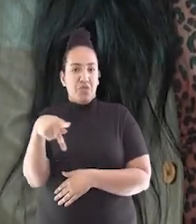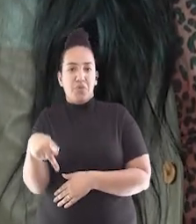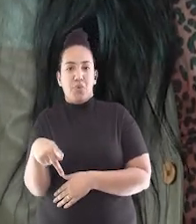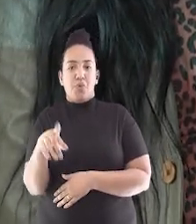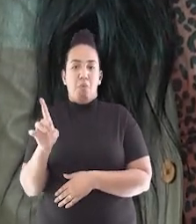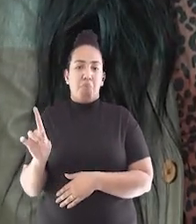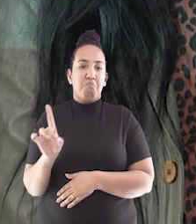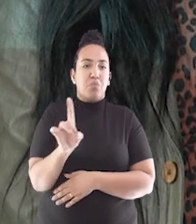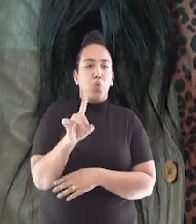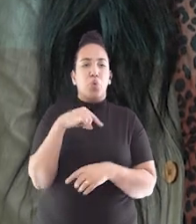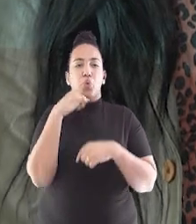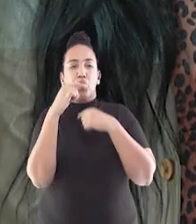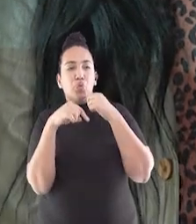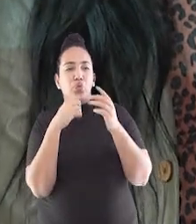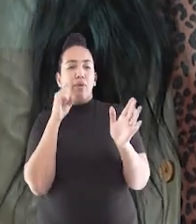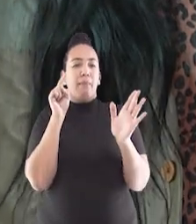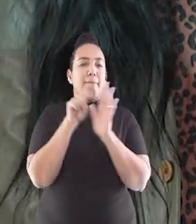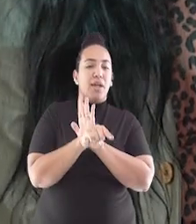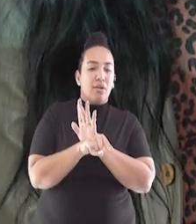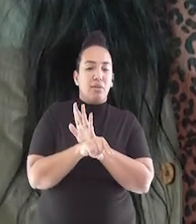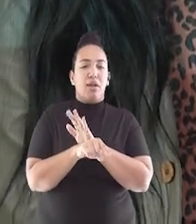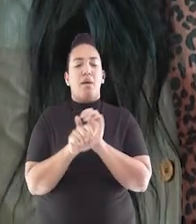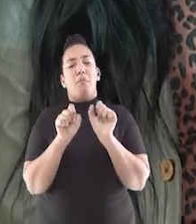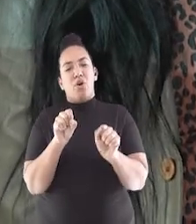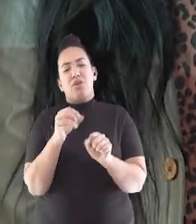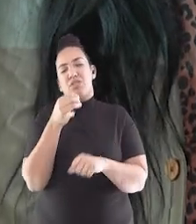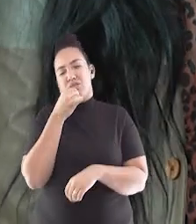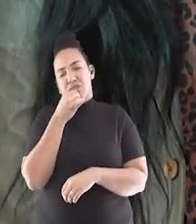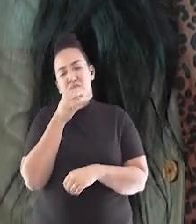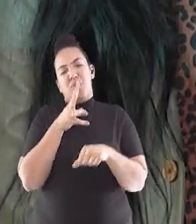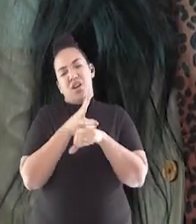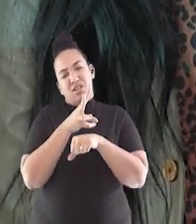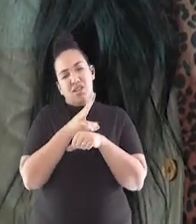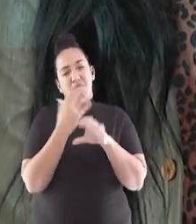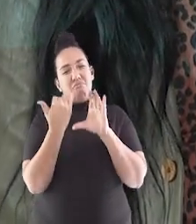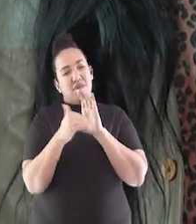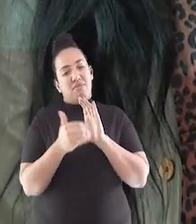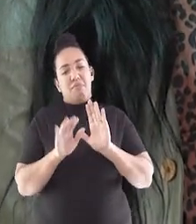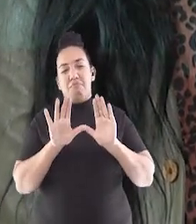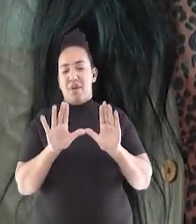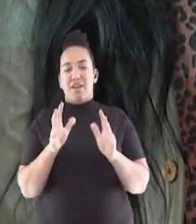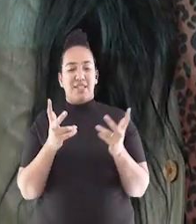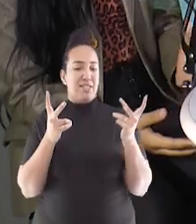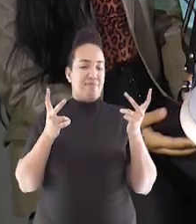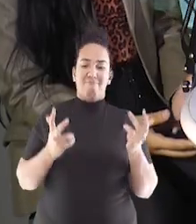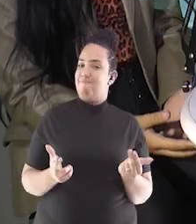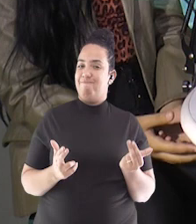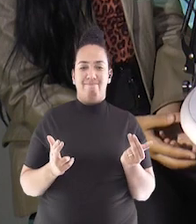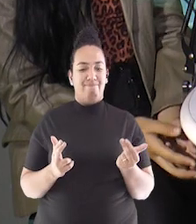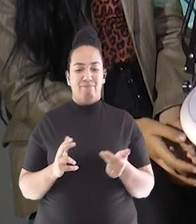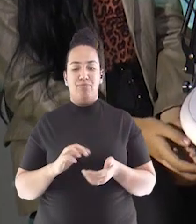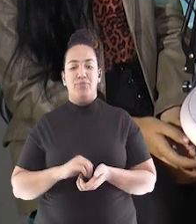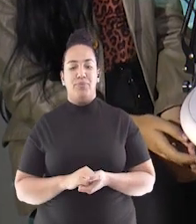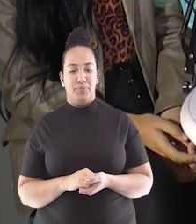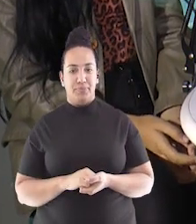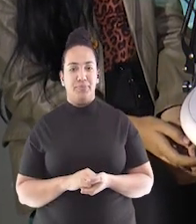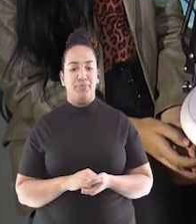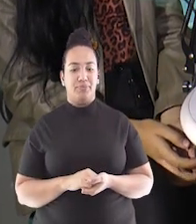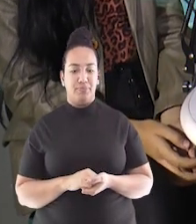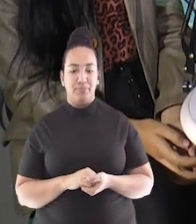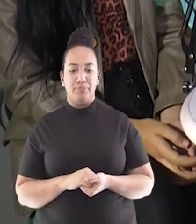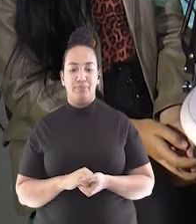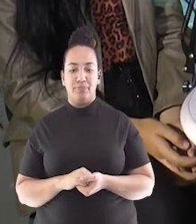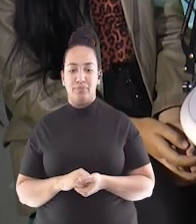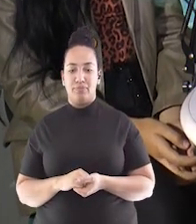o professor de chegar nele, perguntar, você poderia até mandar uma mensagem para ele, mas não era aquela mesma coisa. Contato físico, Aquele contato